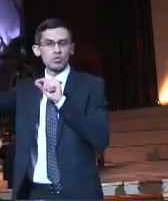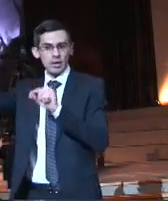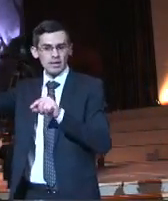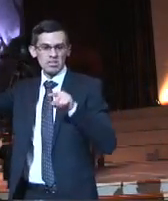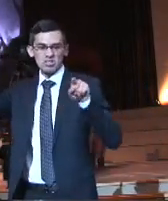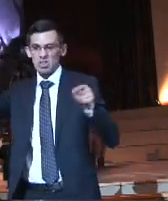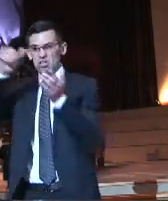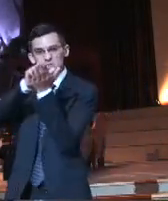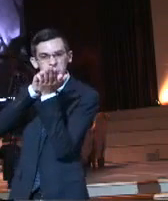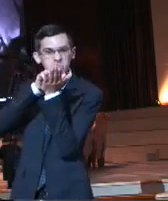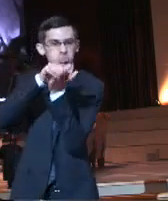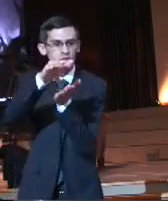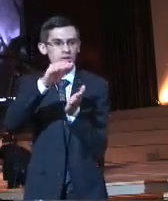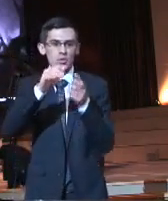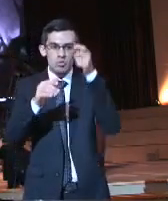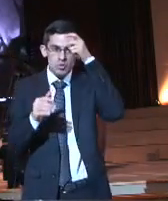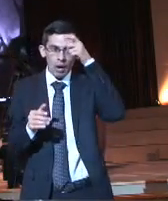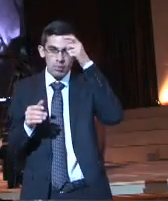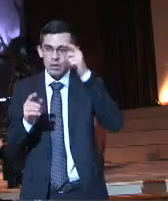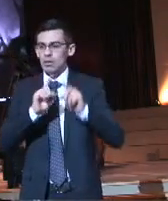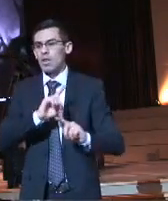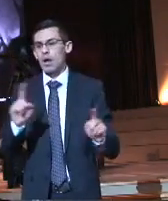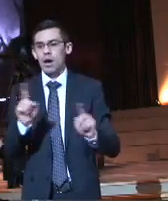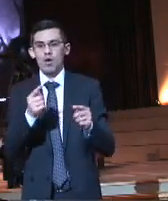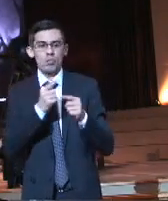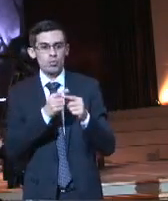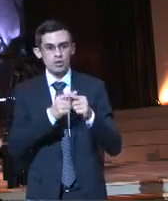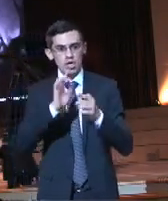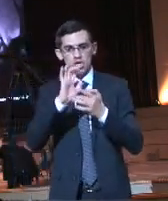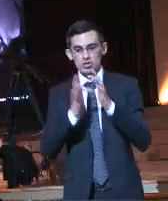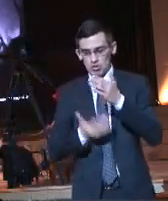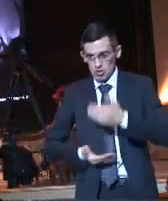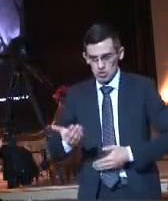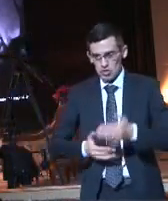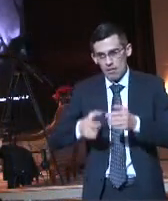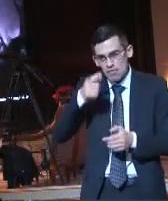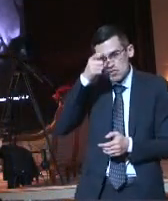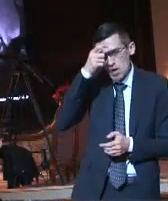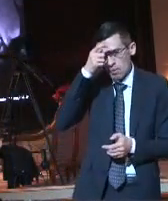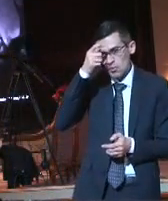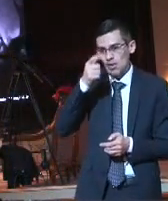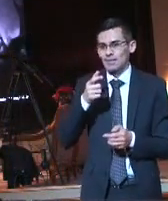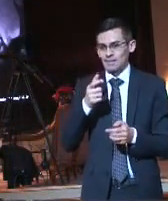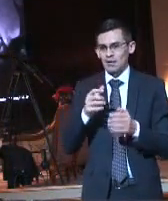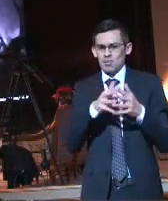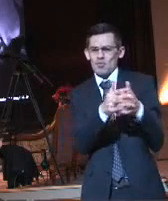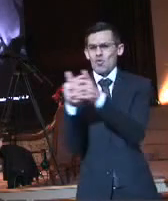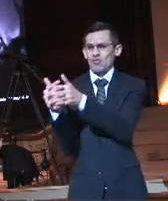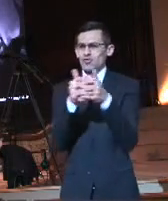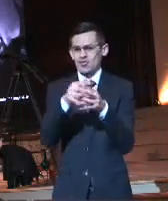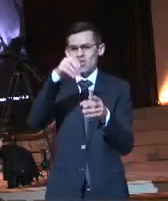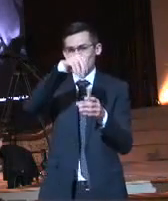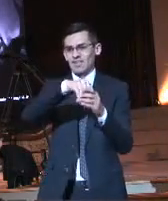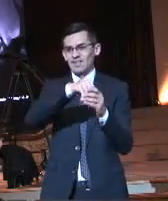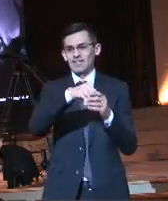está expulsando, que Jesus está expulsando demônios, mas é pelo poder do príncipe dos demônios, chamado